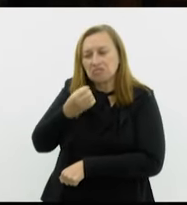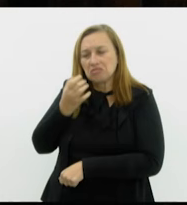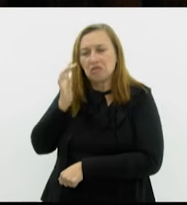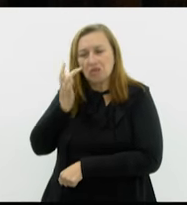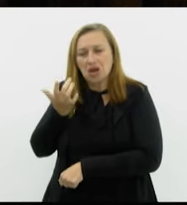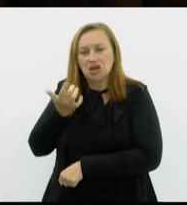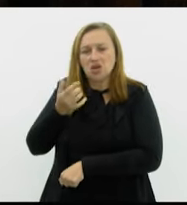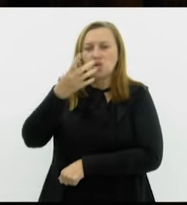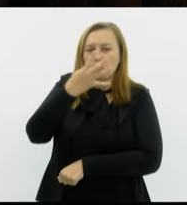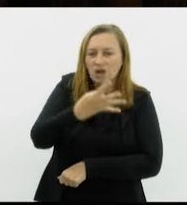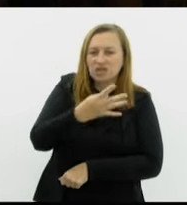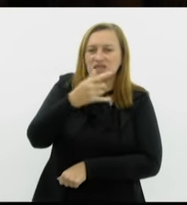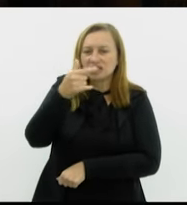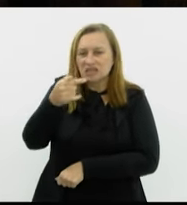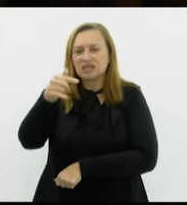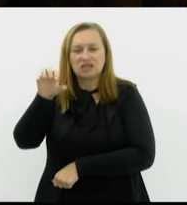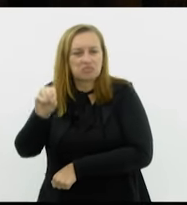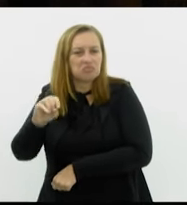470 mil servidores.